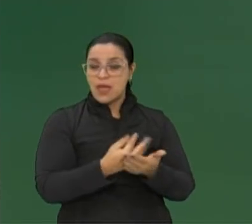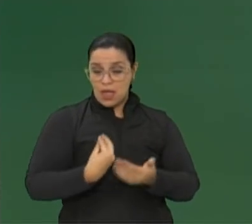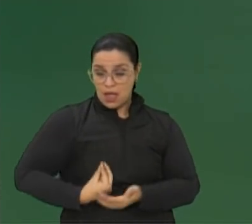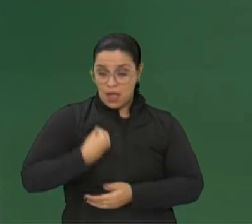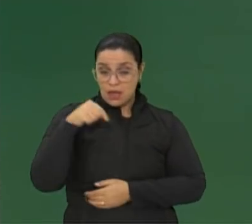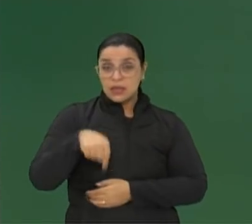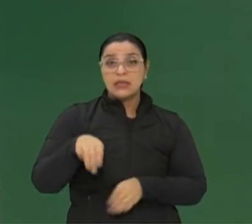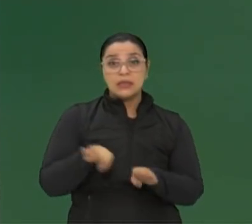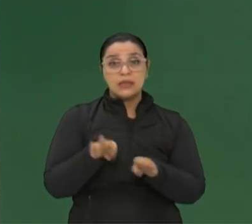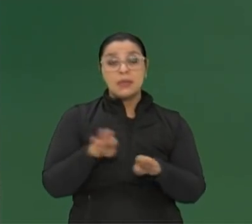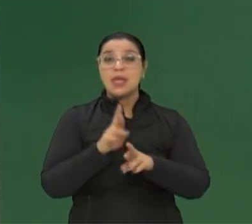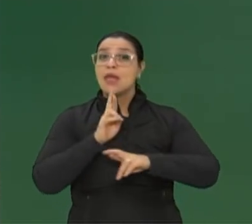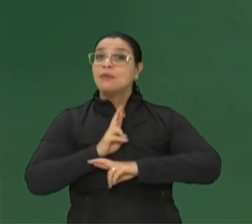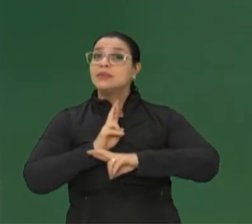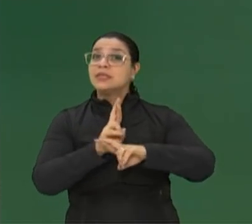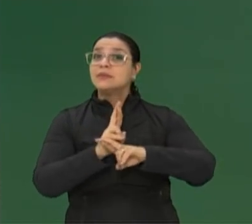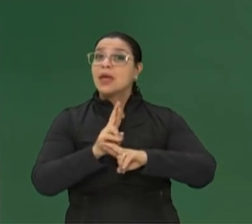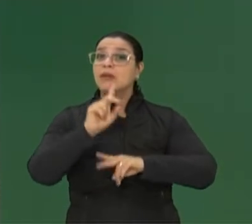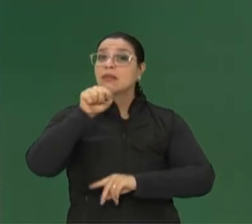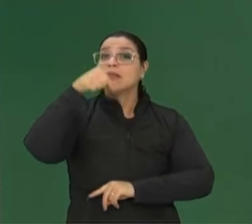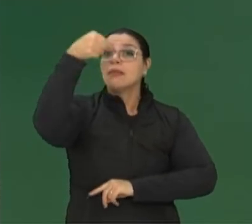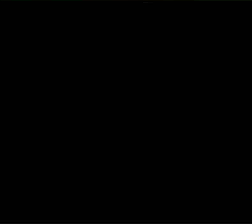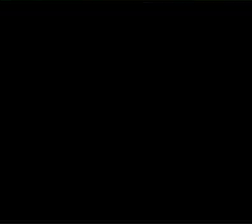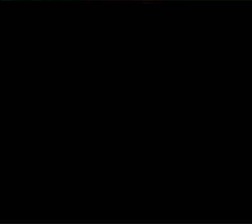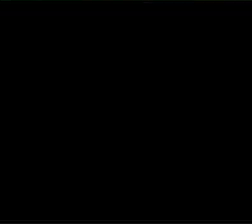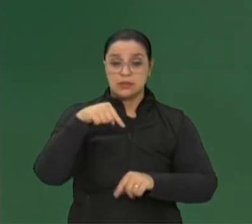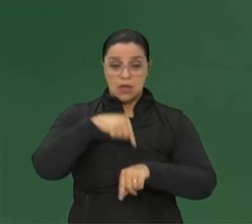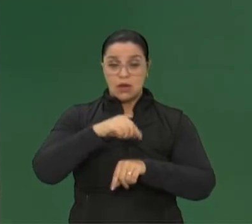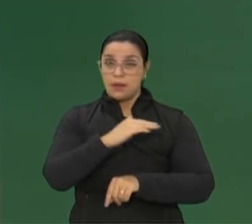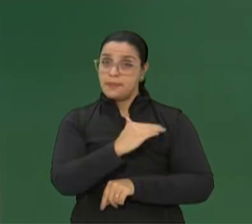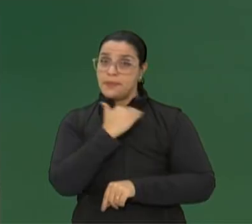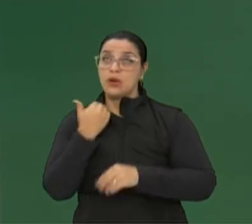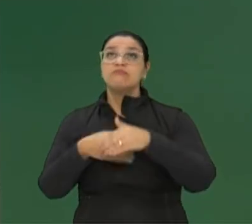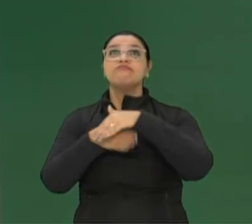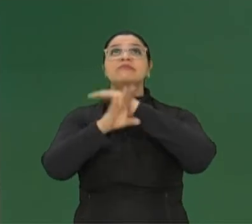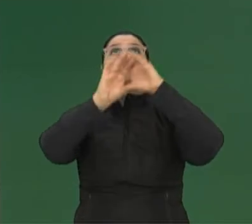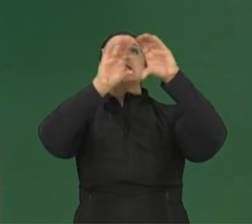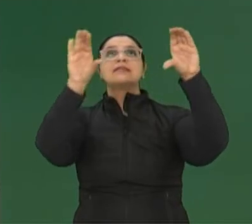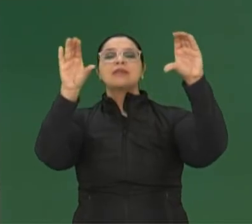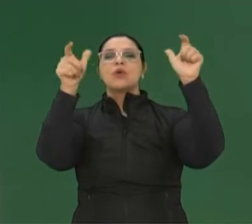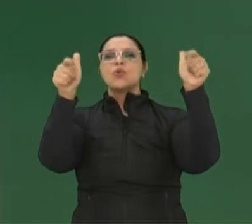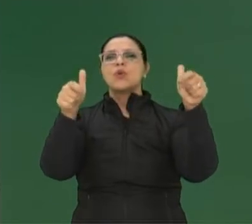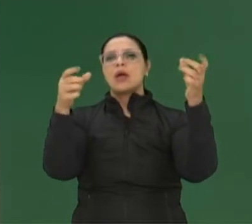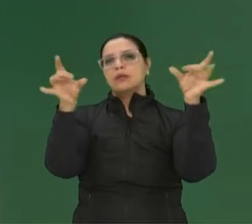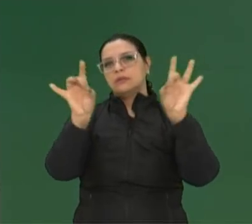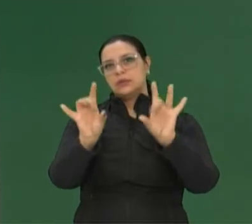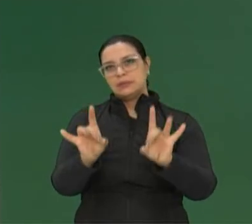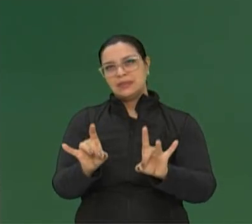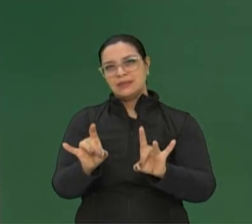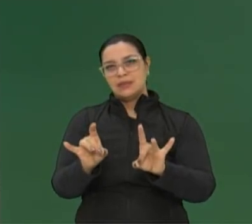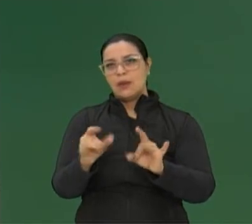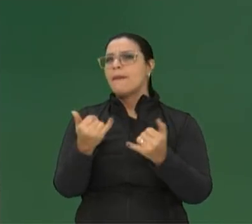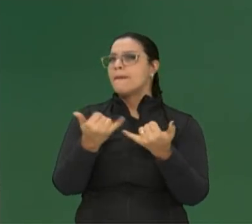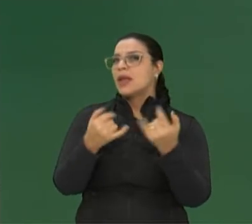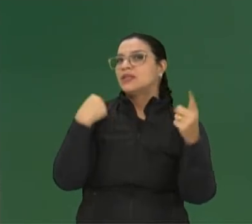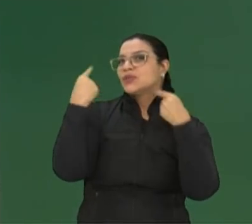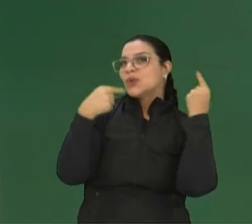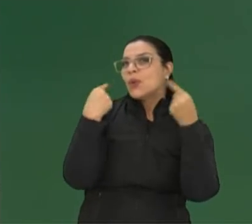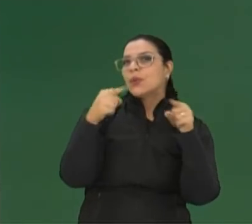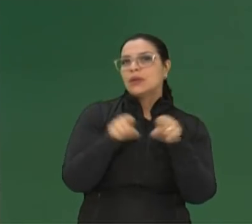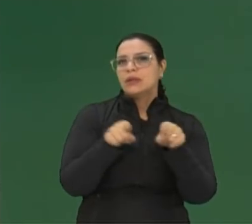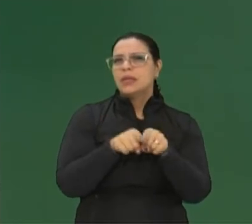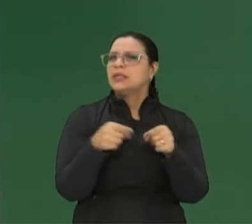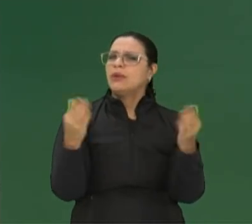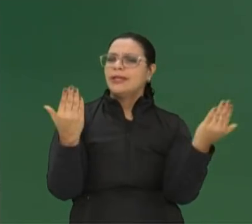momento aqui, esperando, né, depois dessa vida, né, ascender ao paraíso, isso também seria uma espécie de loucura para ele. Tá? Então ele